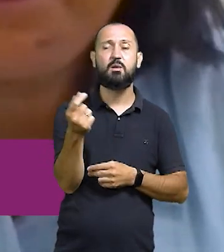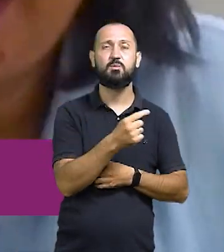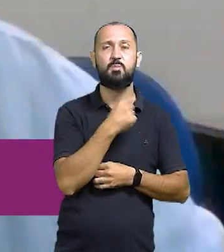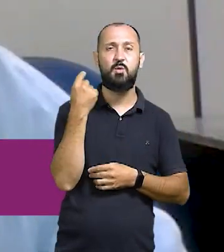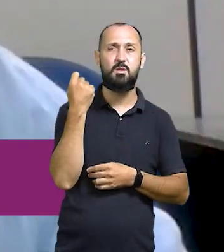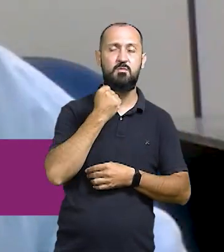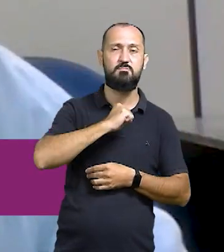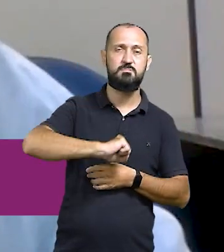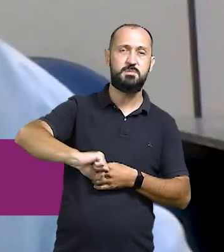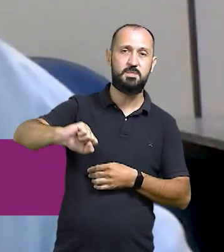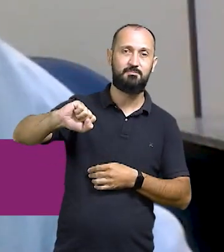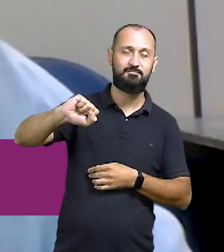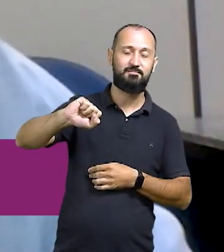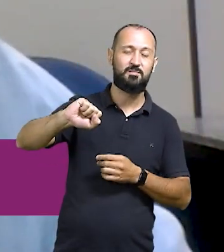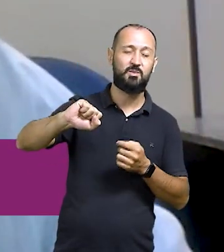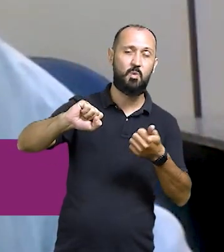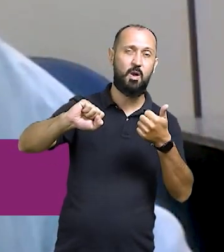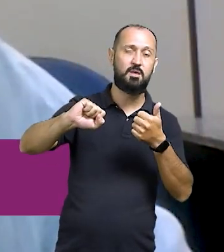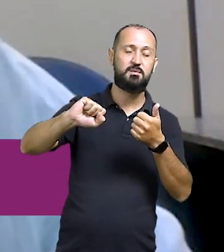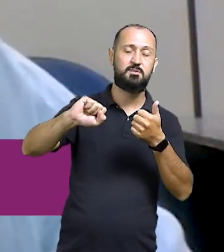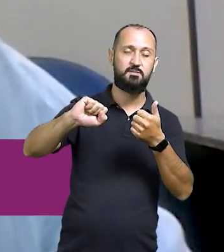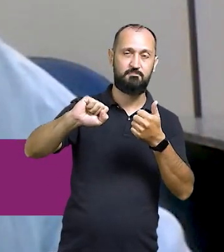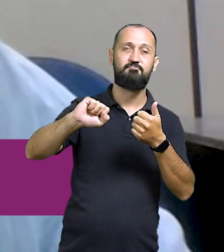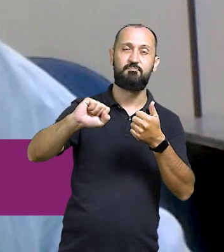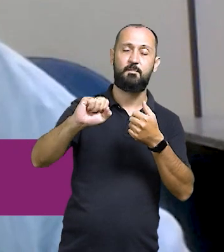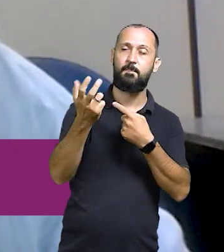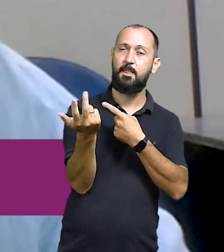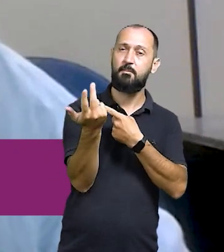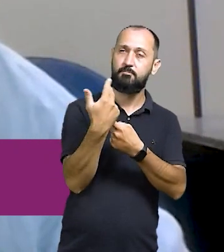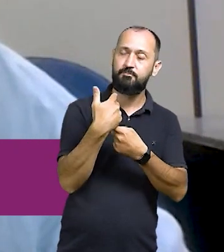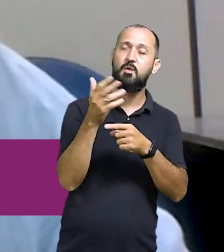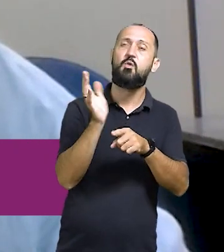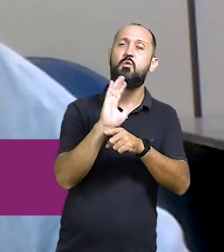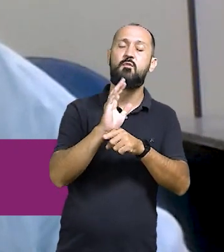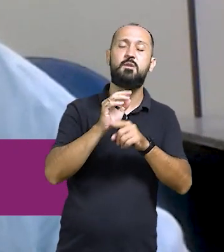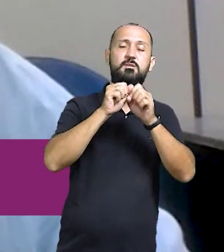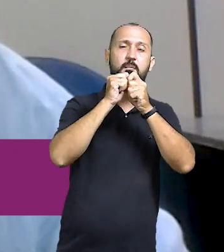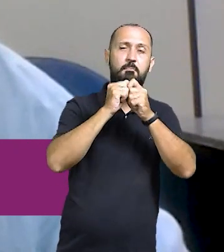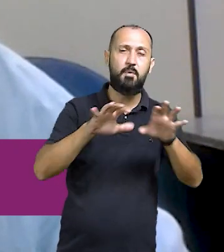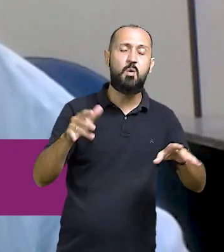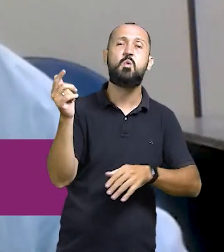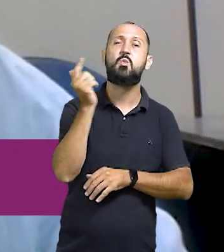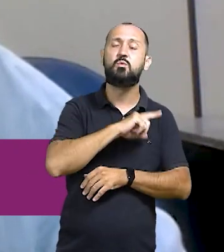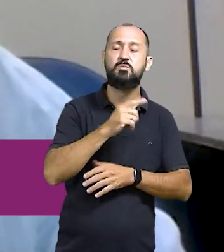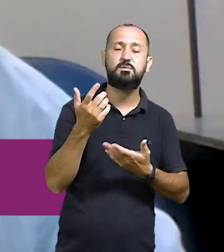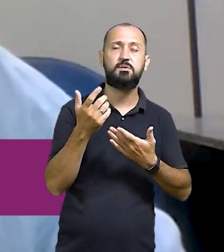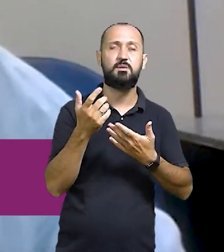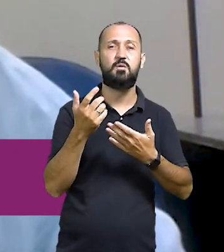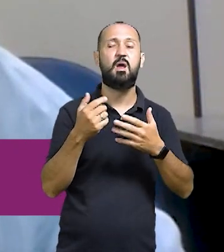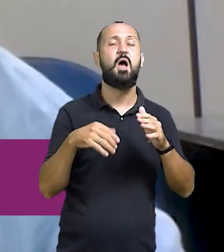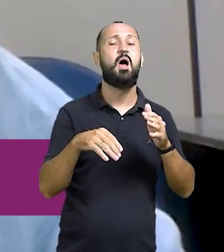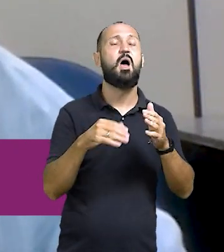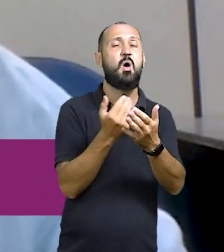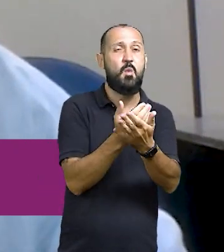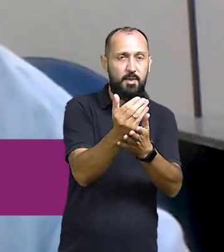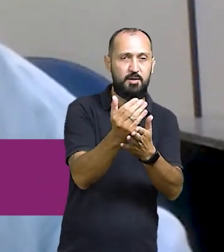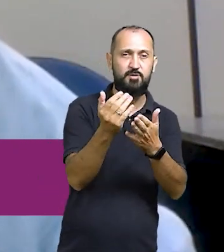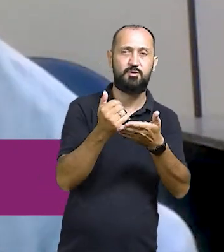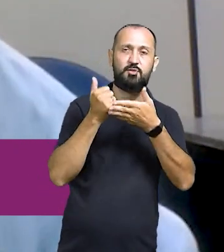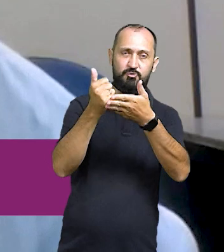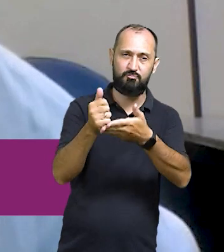mulheres ribeirinhas. Então, agora, estava prevista para março, mas a gente vai acabar realizando em abril, uma atividade lá